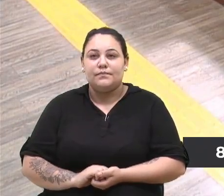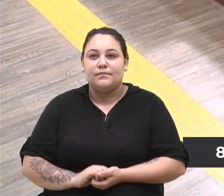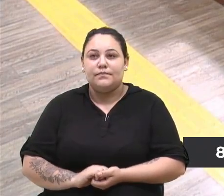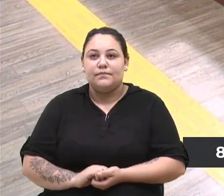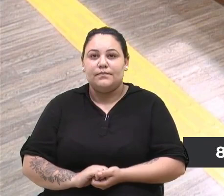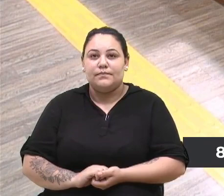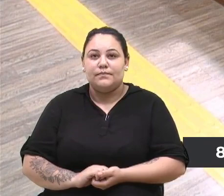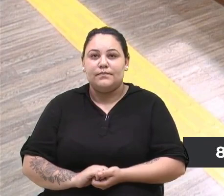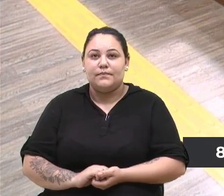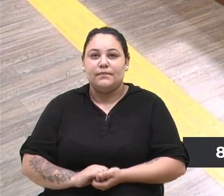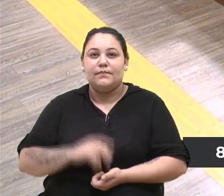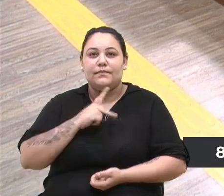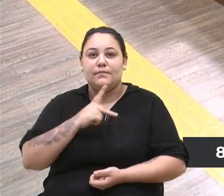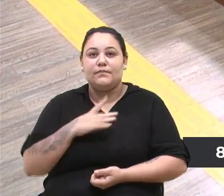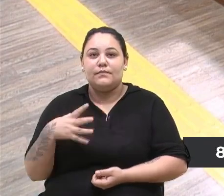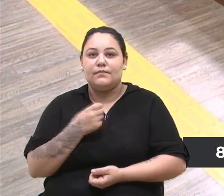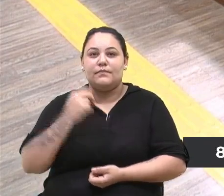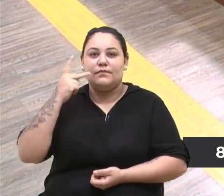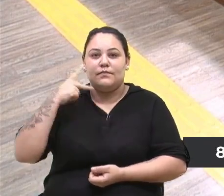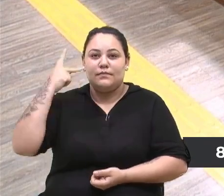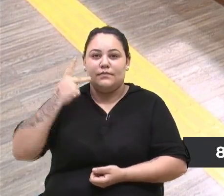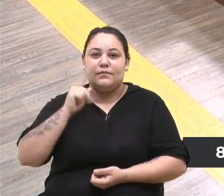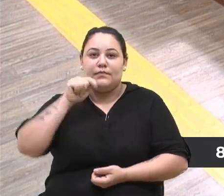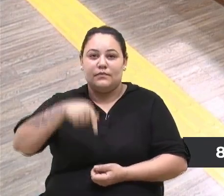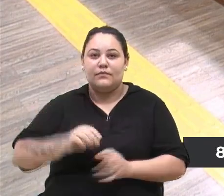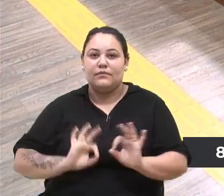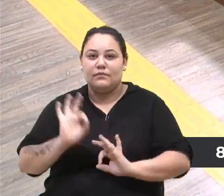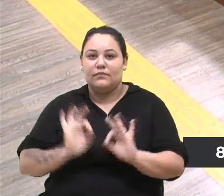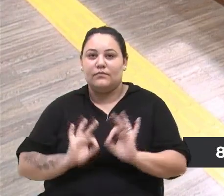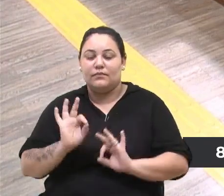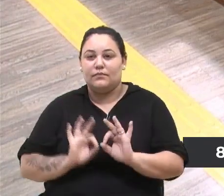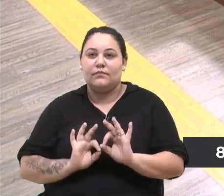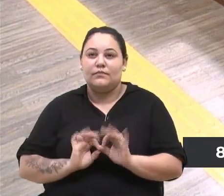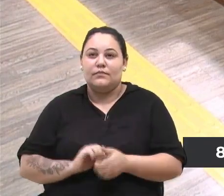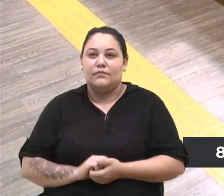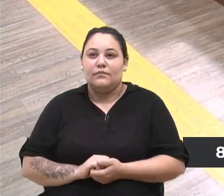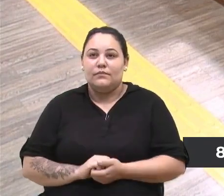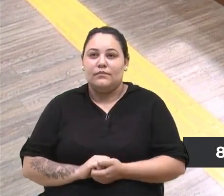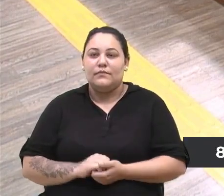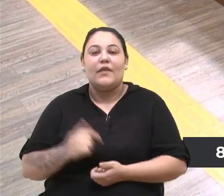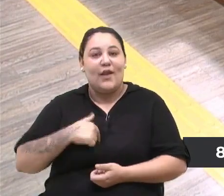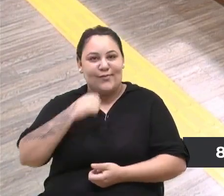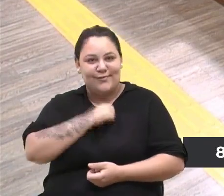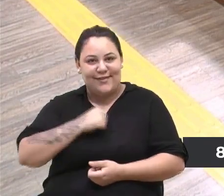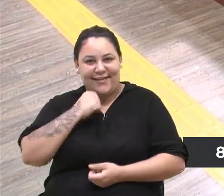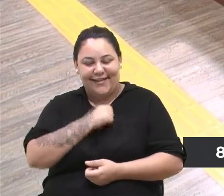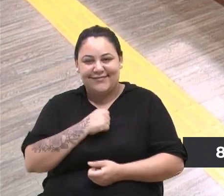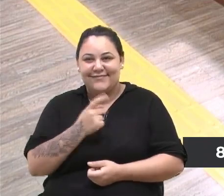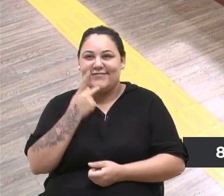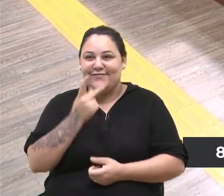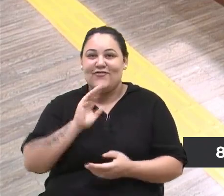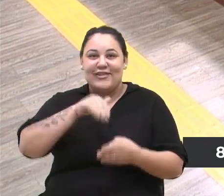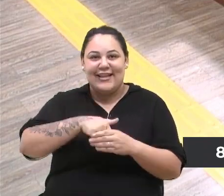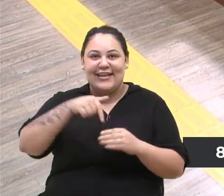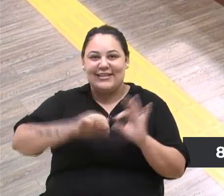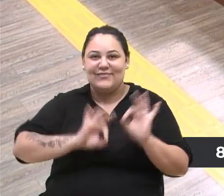senhores vereadores e senhoras vereadoras, esse projeto, eu estava com saudade de botar esse projeto na